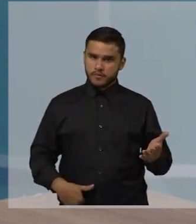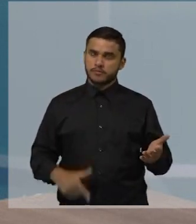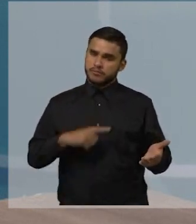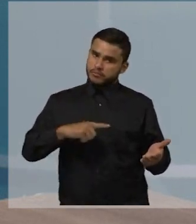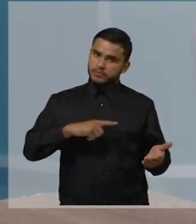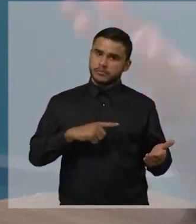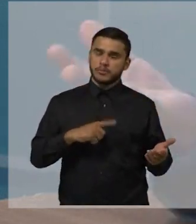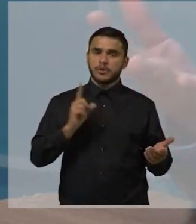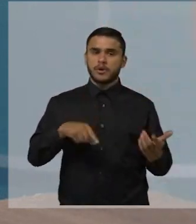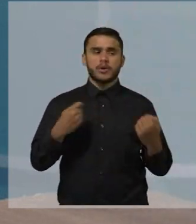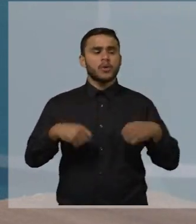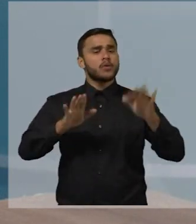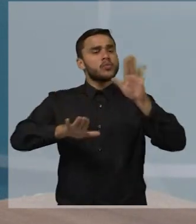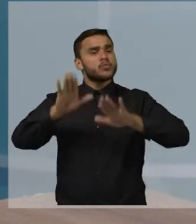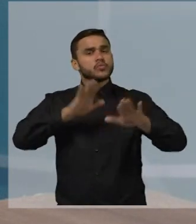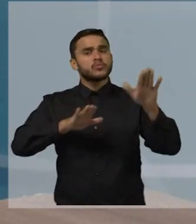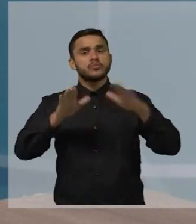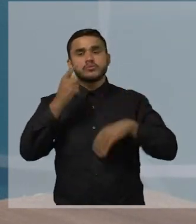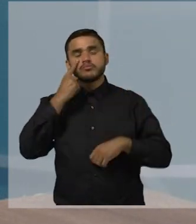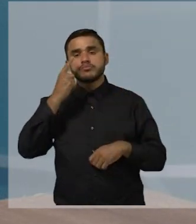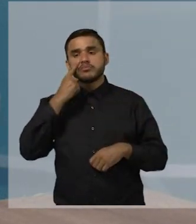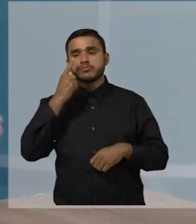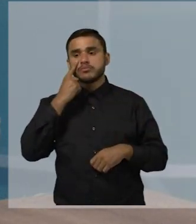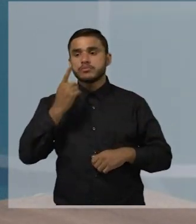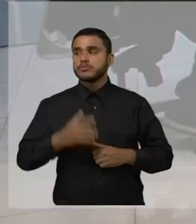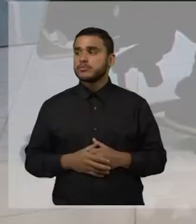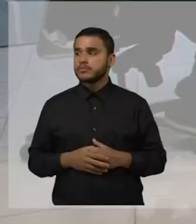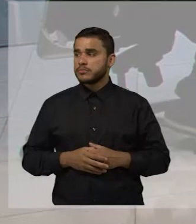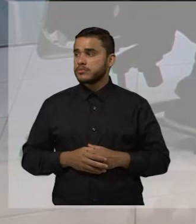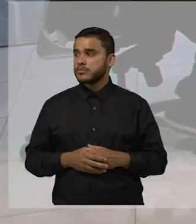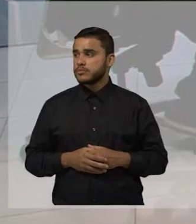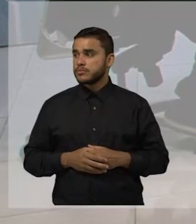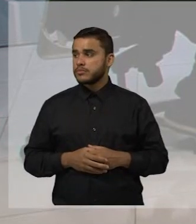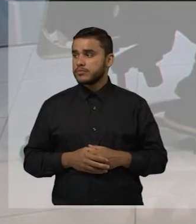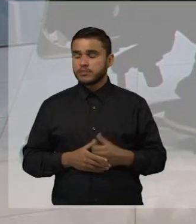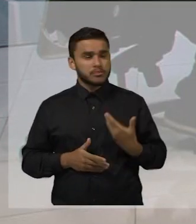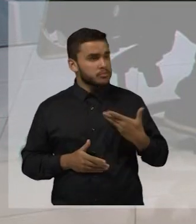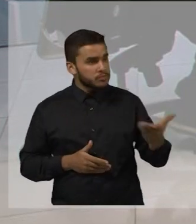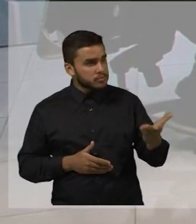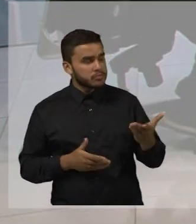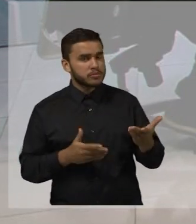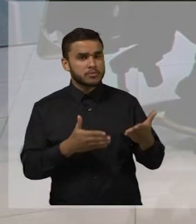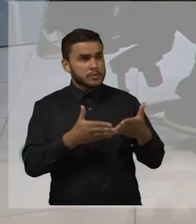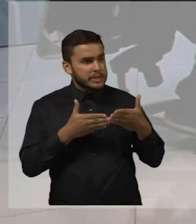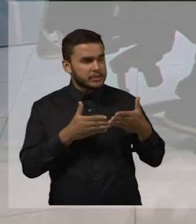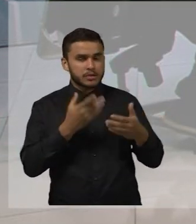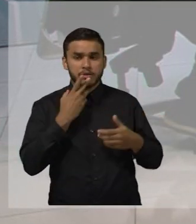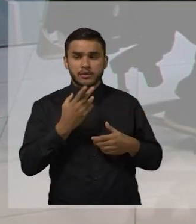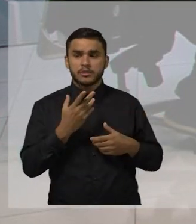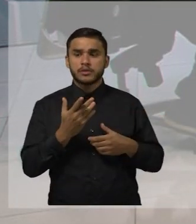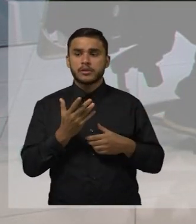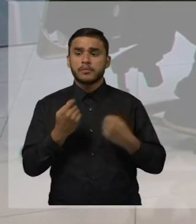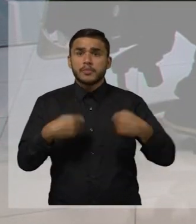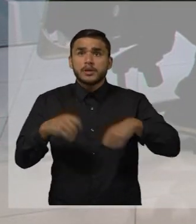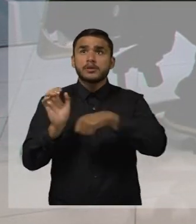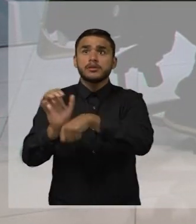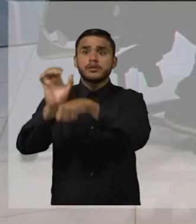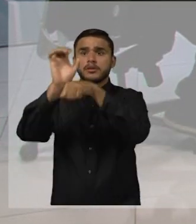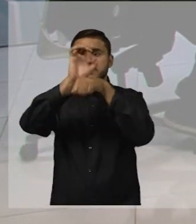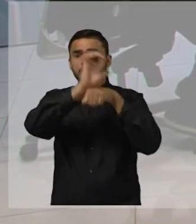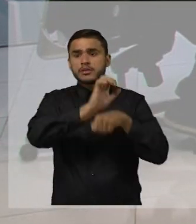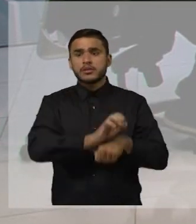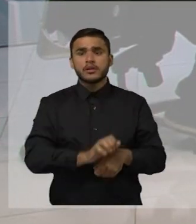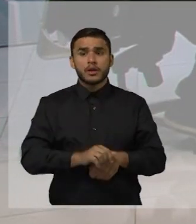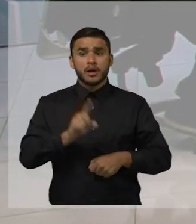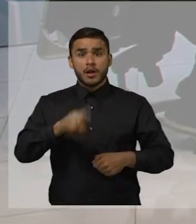tem para cuidar dessas áreas. Você me permite, nós não temos realmente federação. Claro, pronto. Nós